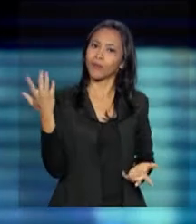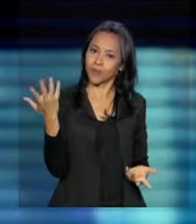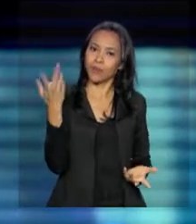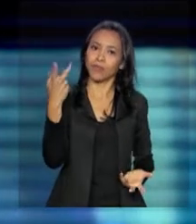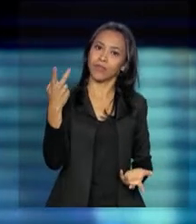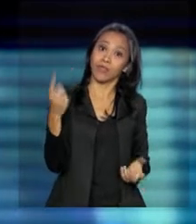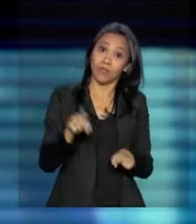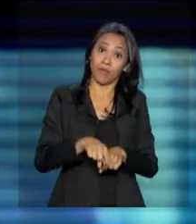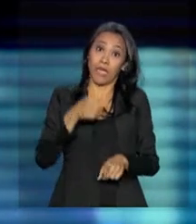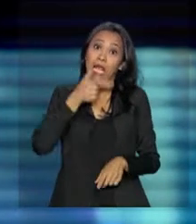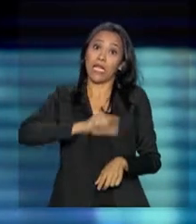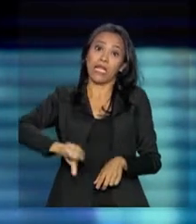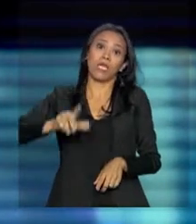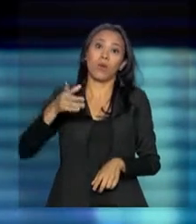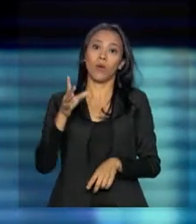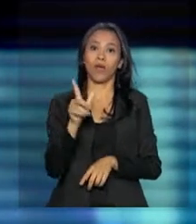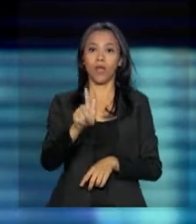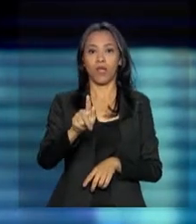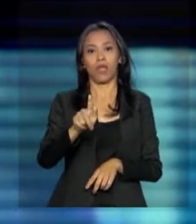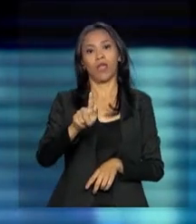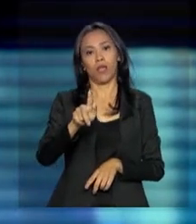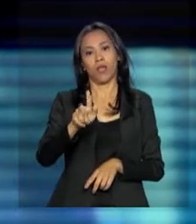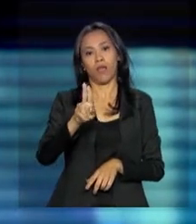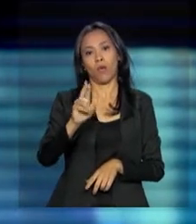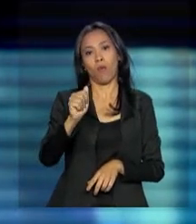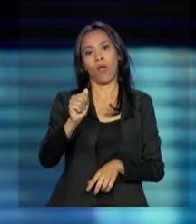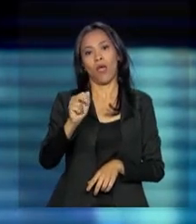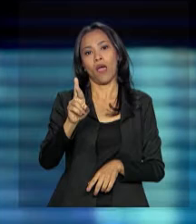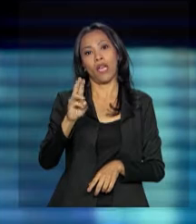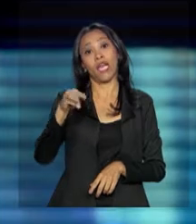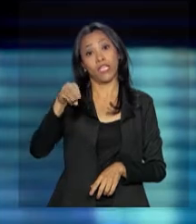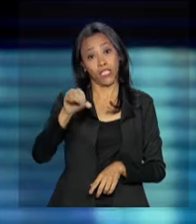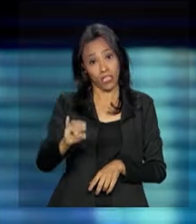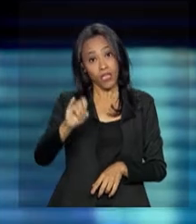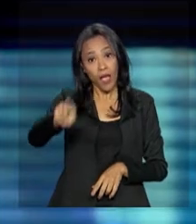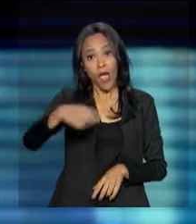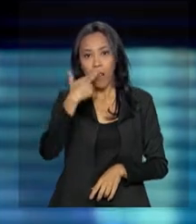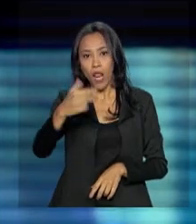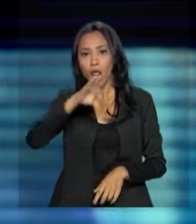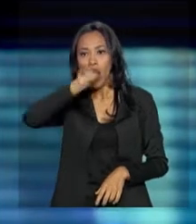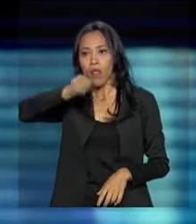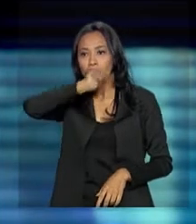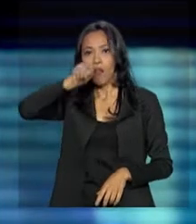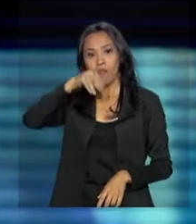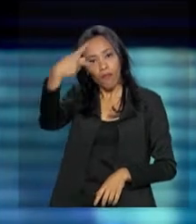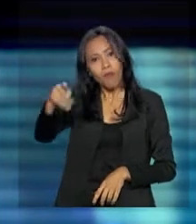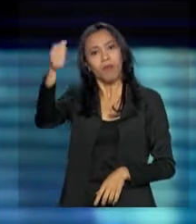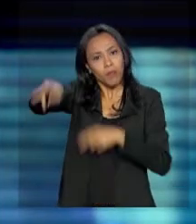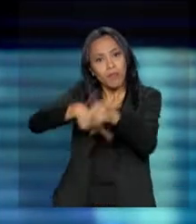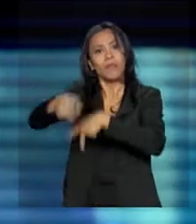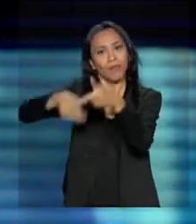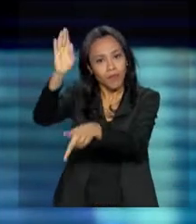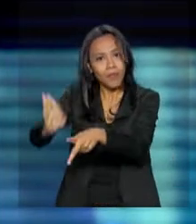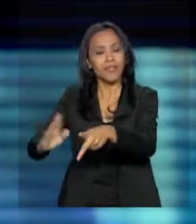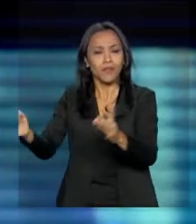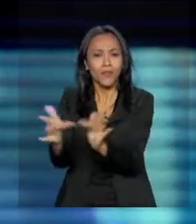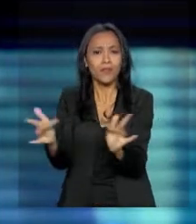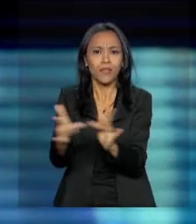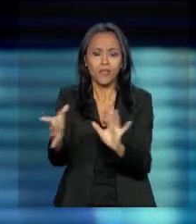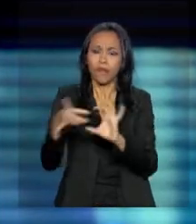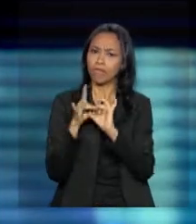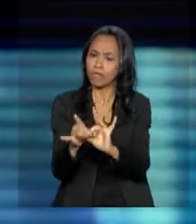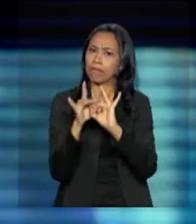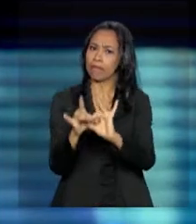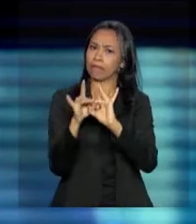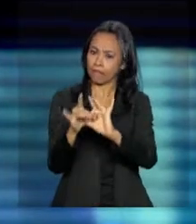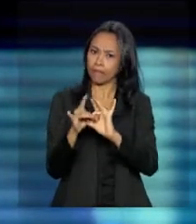próprio guarabira língua guarani é falado por muitos brasileiros nessa região também tô os laços muito fortes eu diria